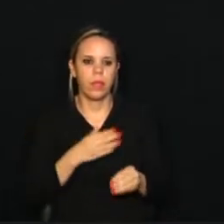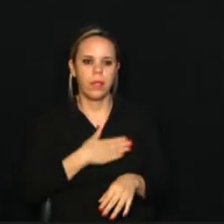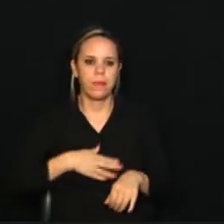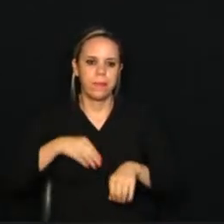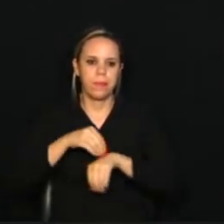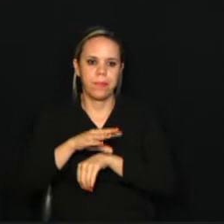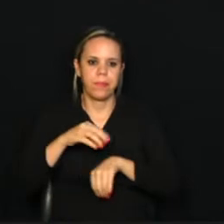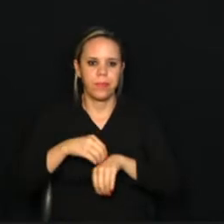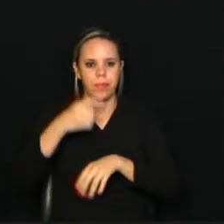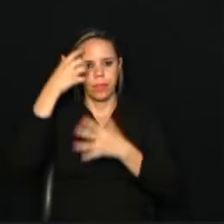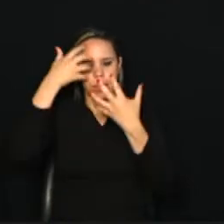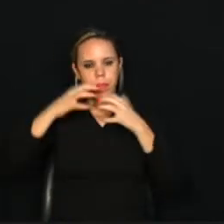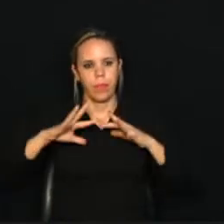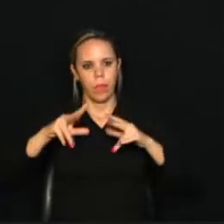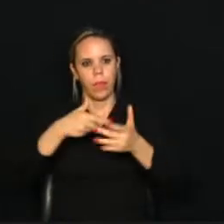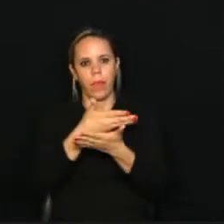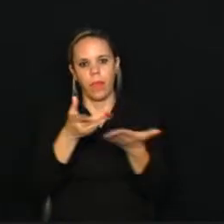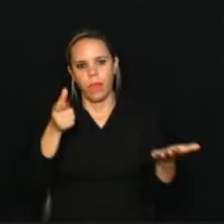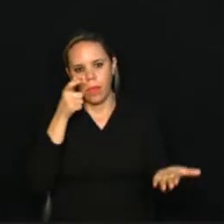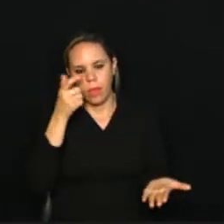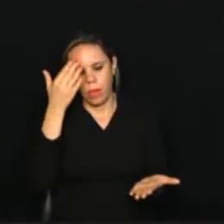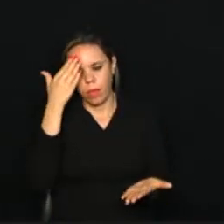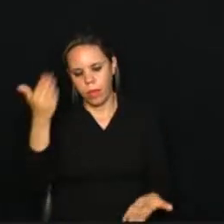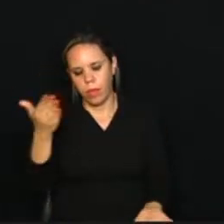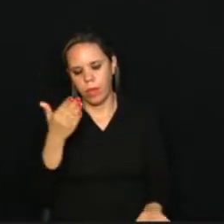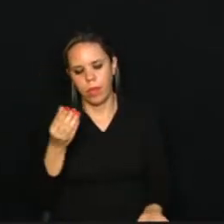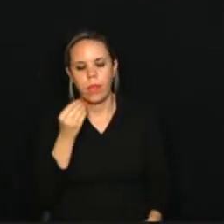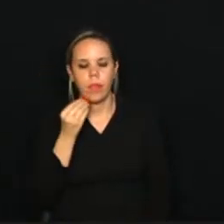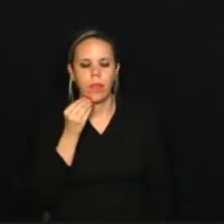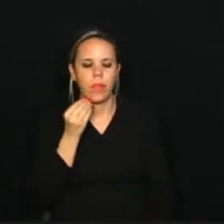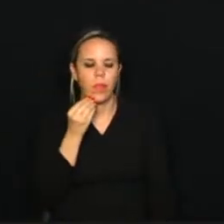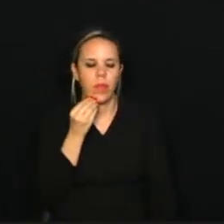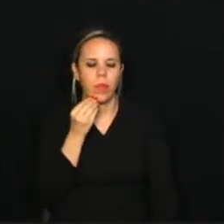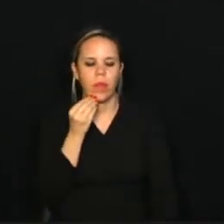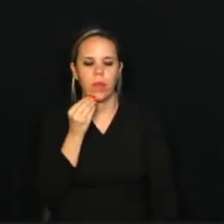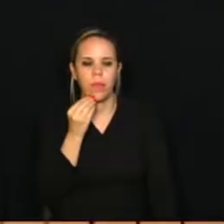para a reflexão de todos e muito obrigado pela oportunidade.